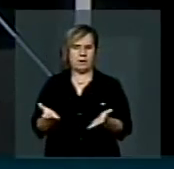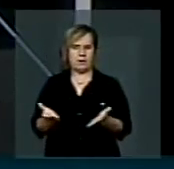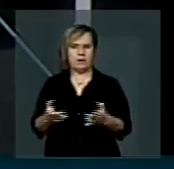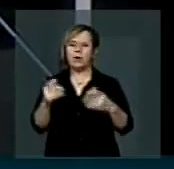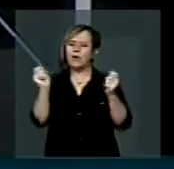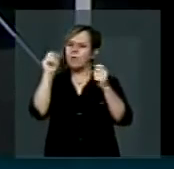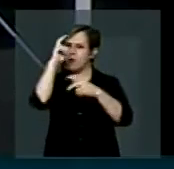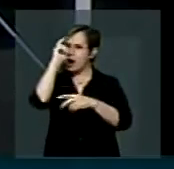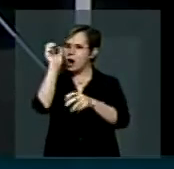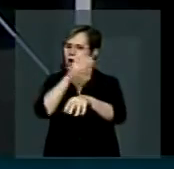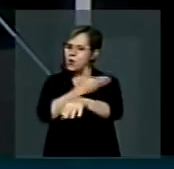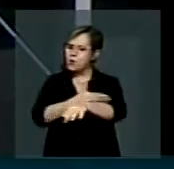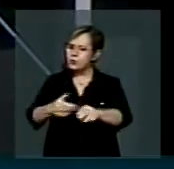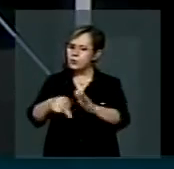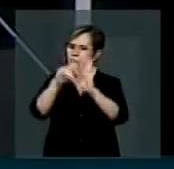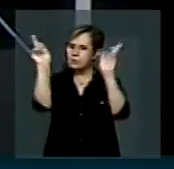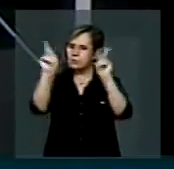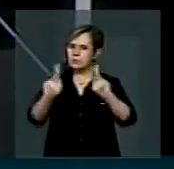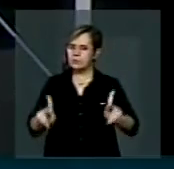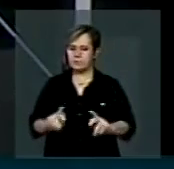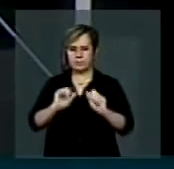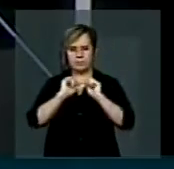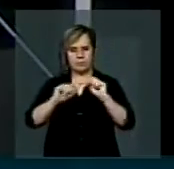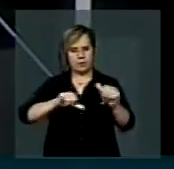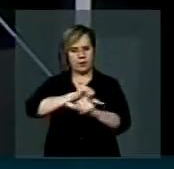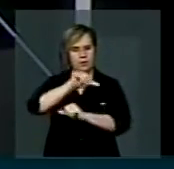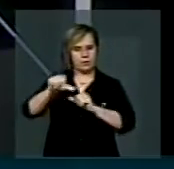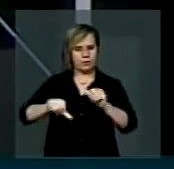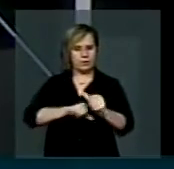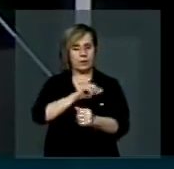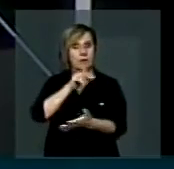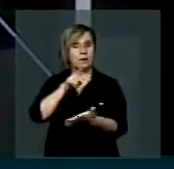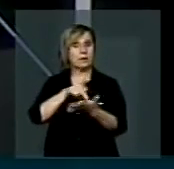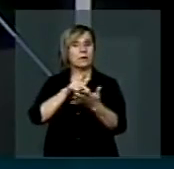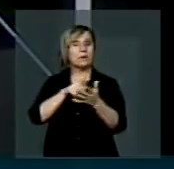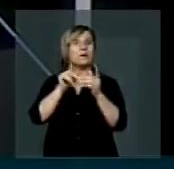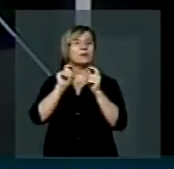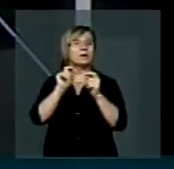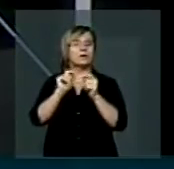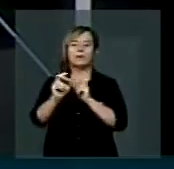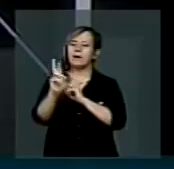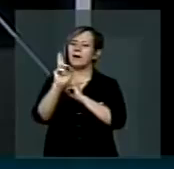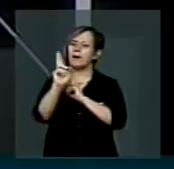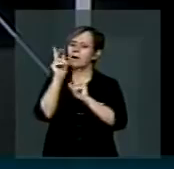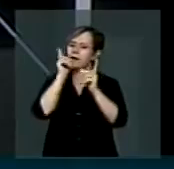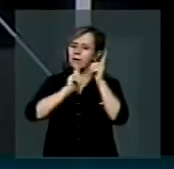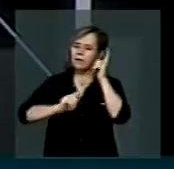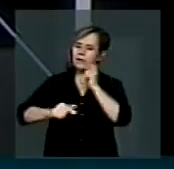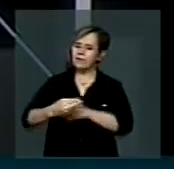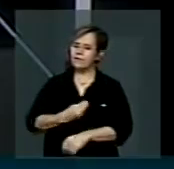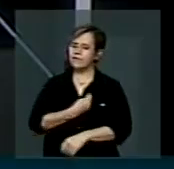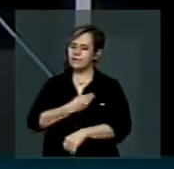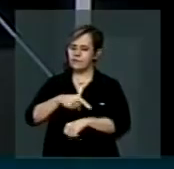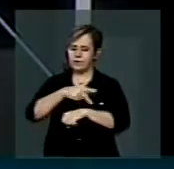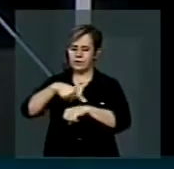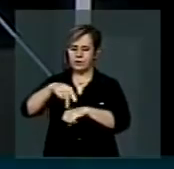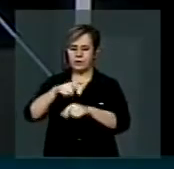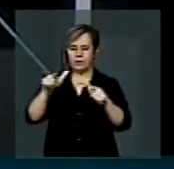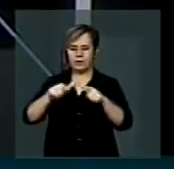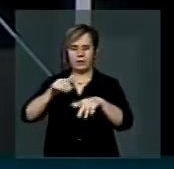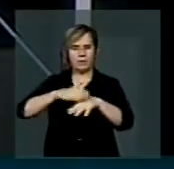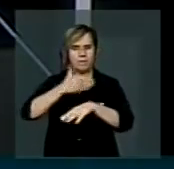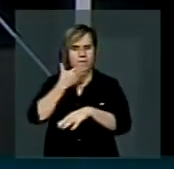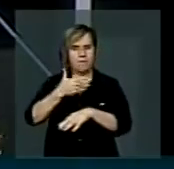paz, presidente, que transforme em realidade a esperança de vivermos em um país mais